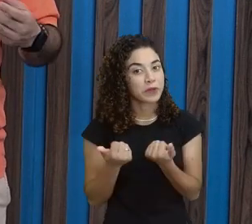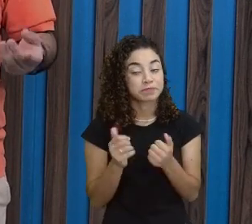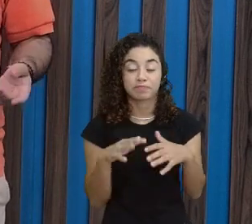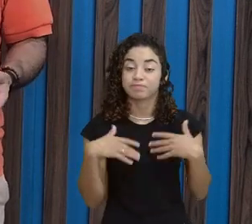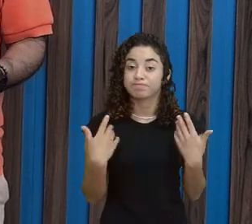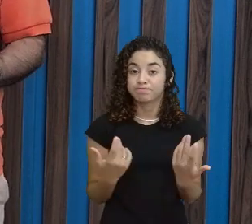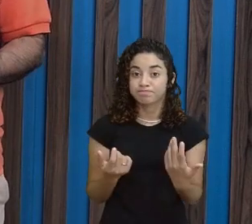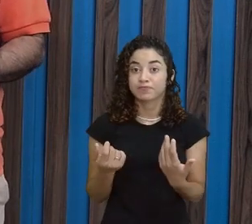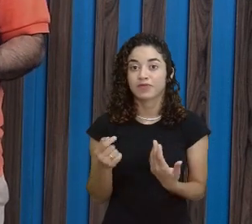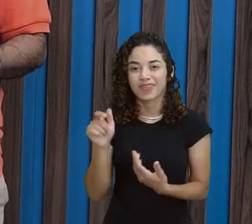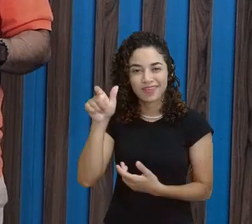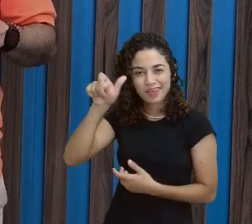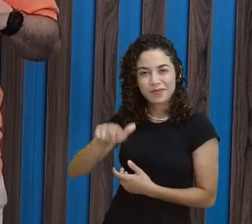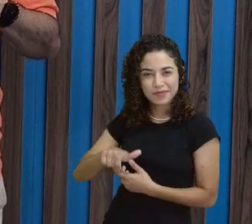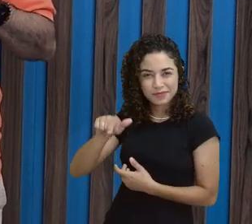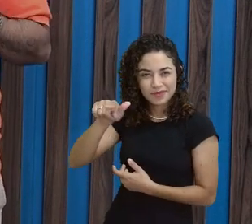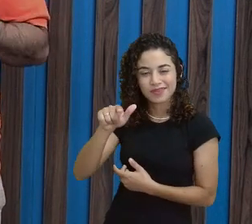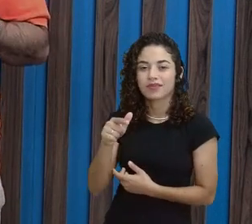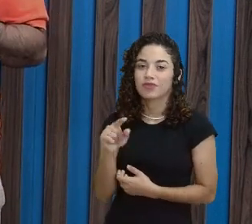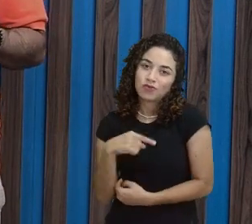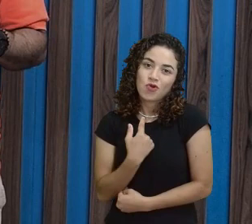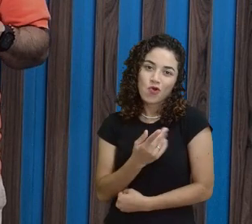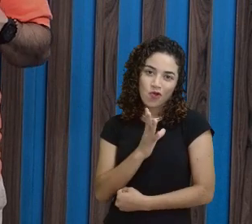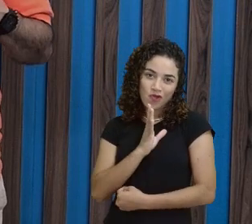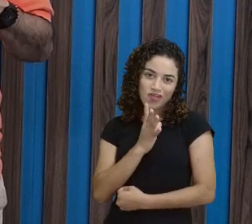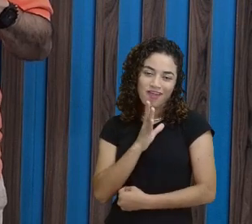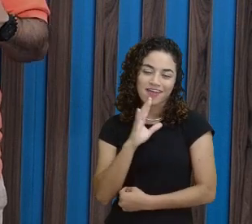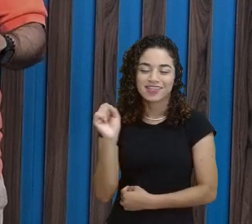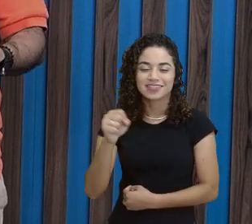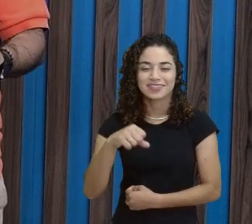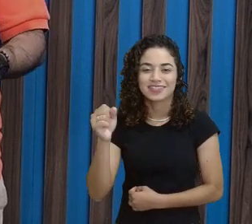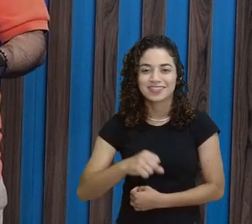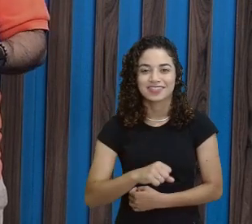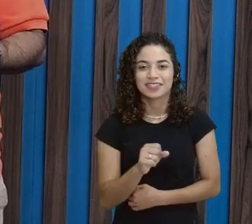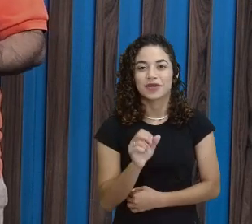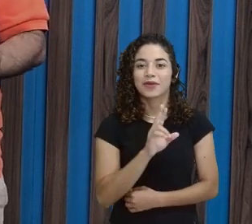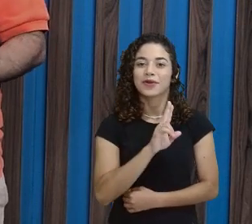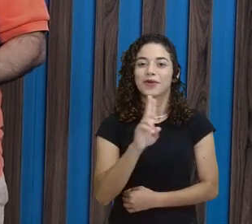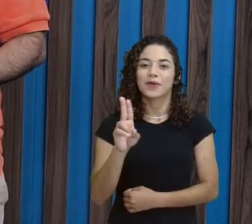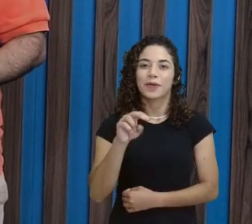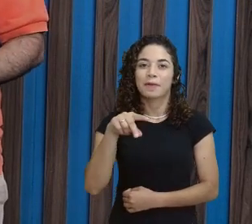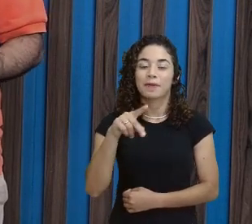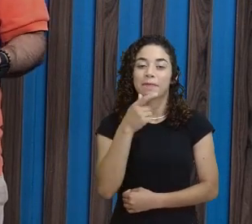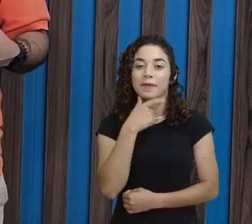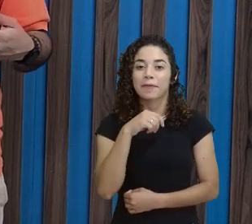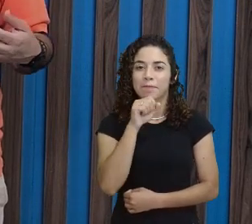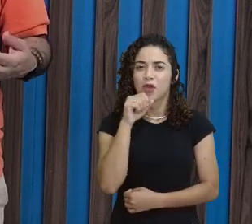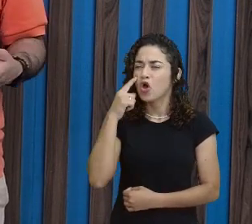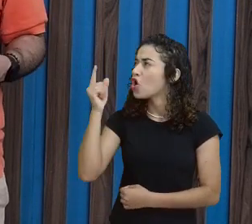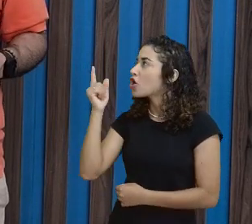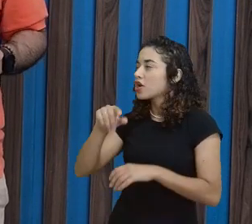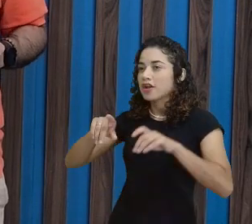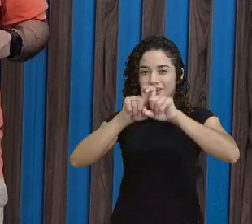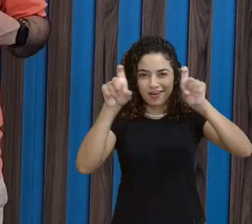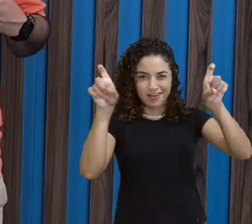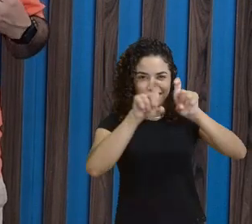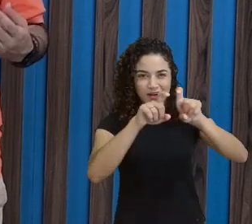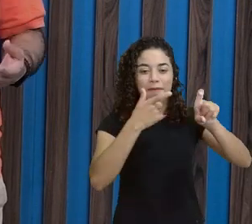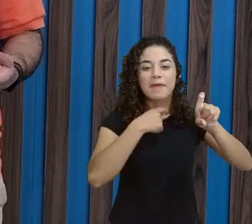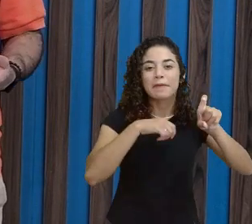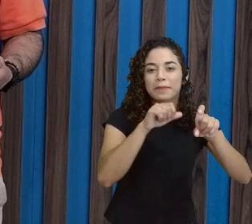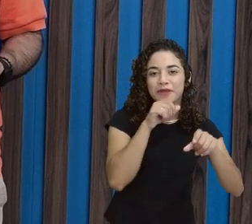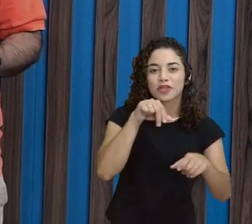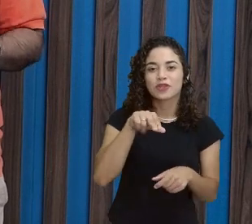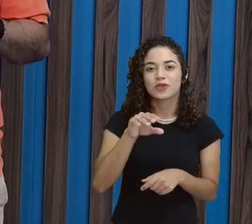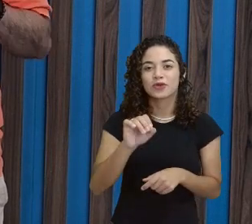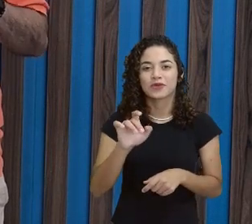muito conhecido, né, por nós, como o nome de Papai Noel, né, aquele velhinho que na noite